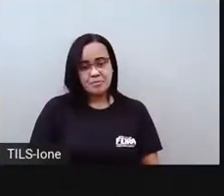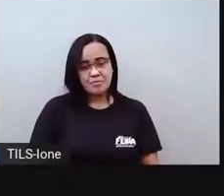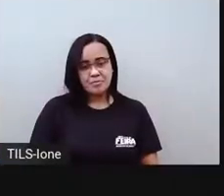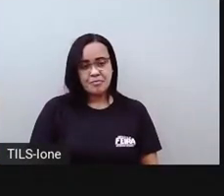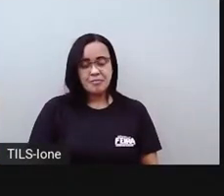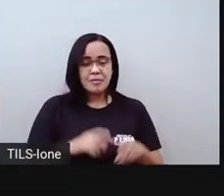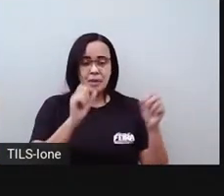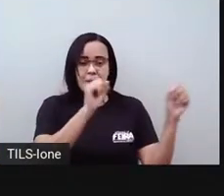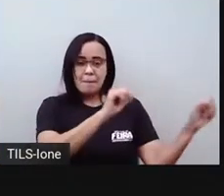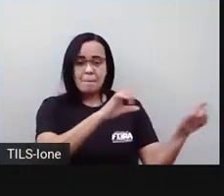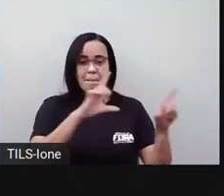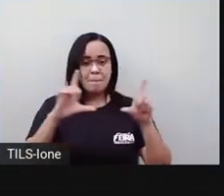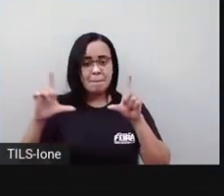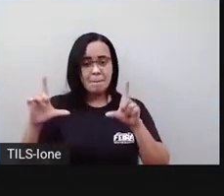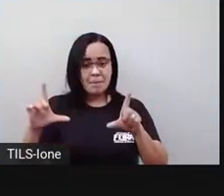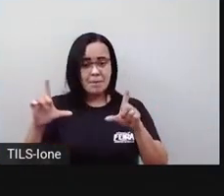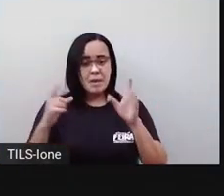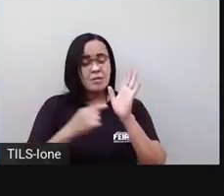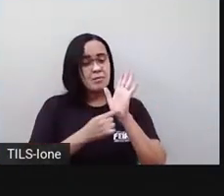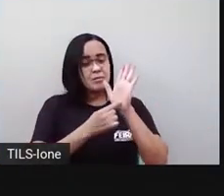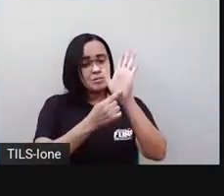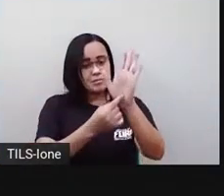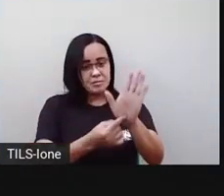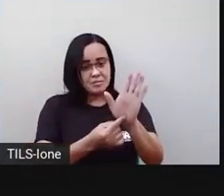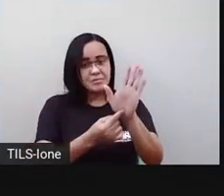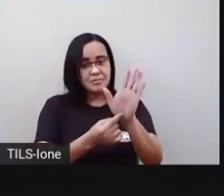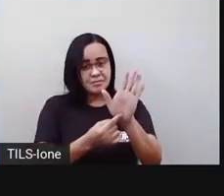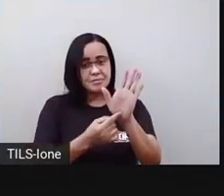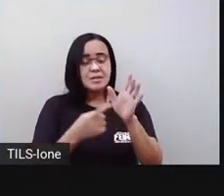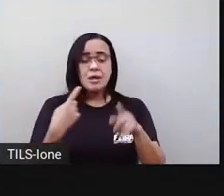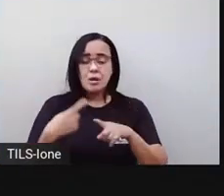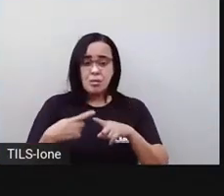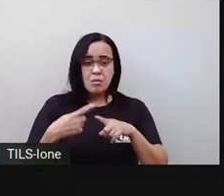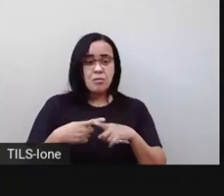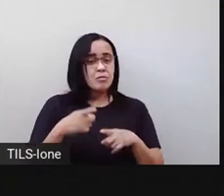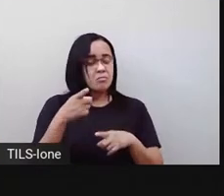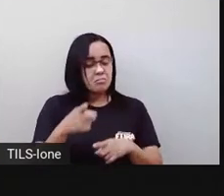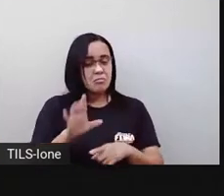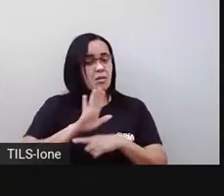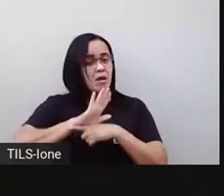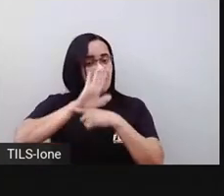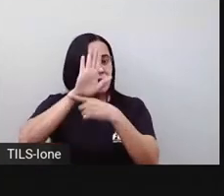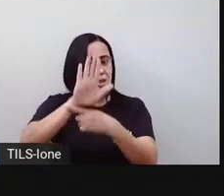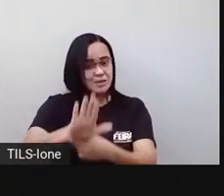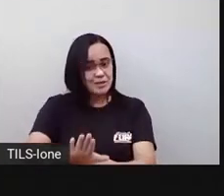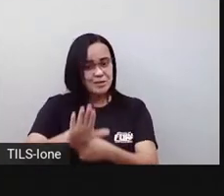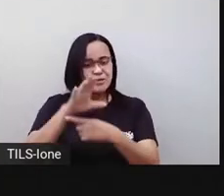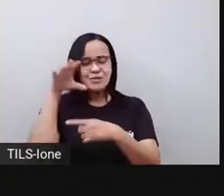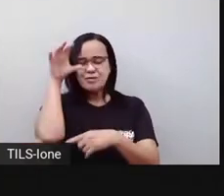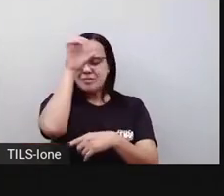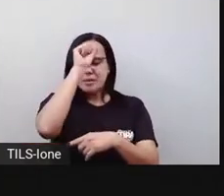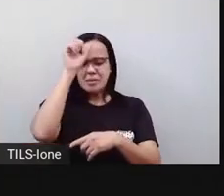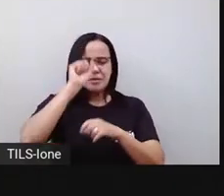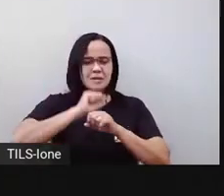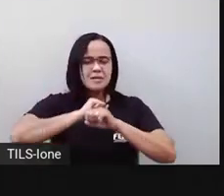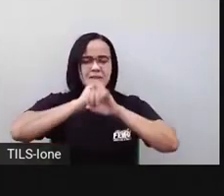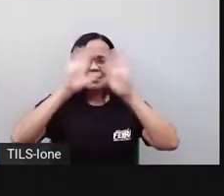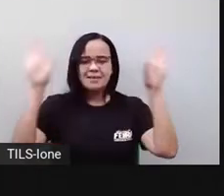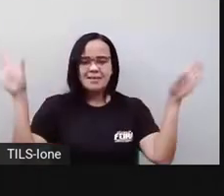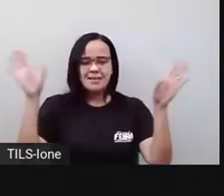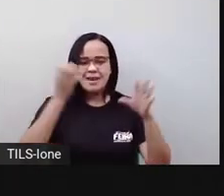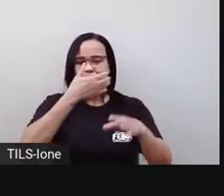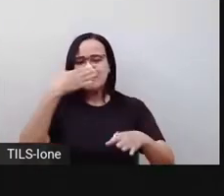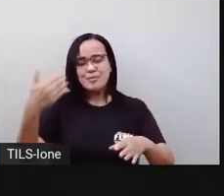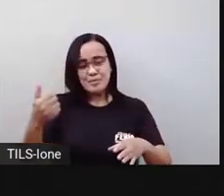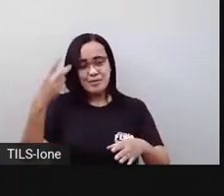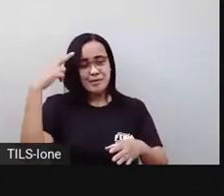Eu trouxe slides para ajudar, porque com as imagens a gente consegue aprender melhor e absorver melhor a história. Então, hoje